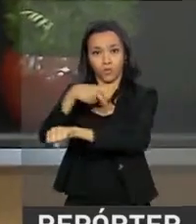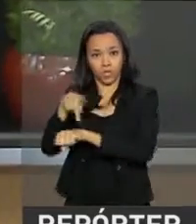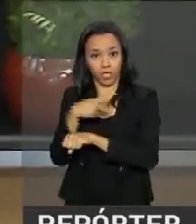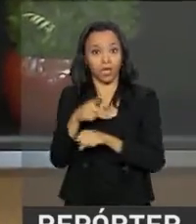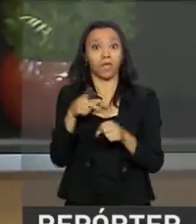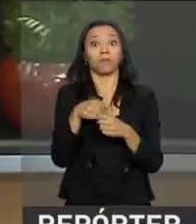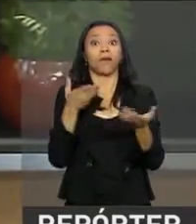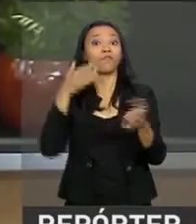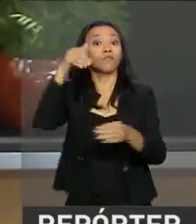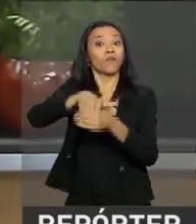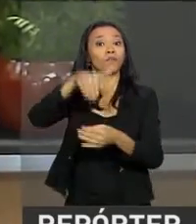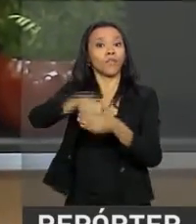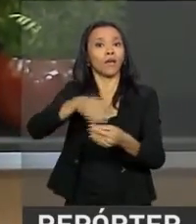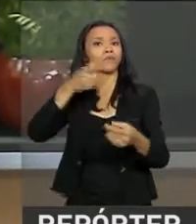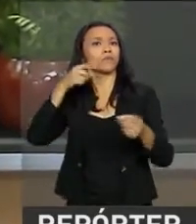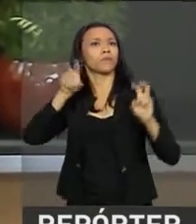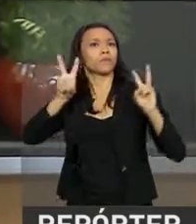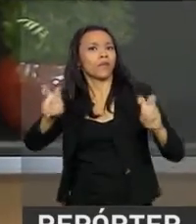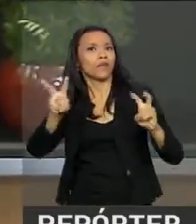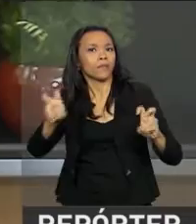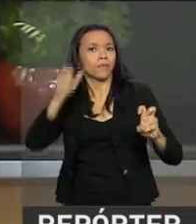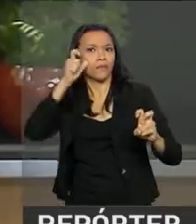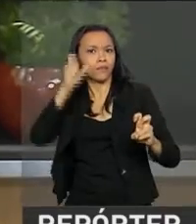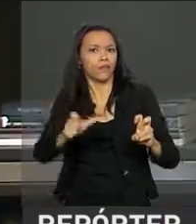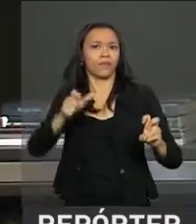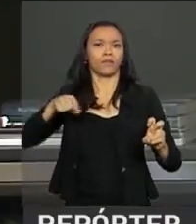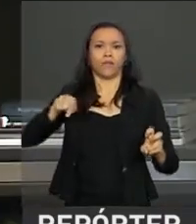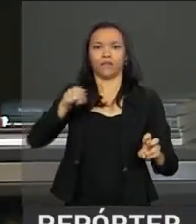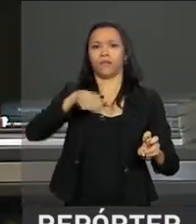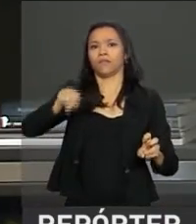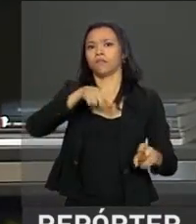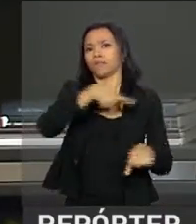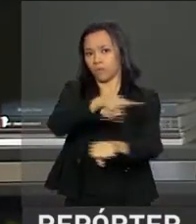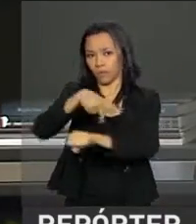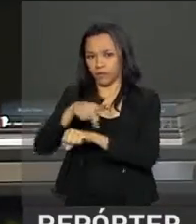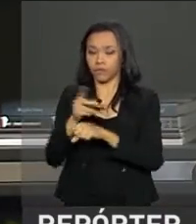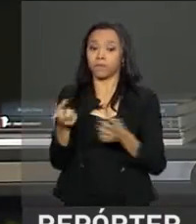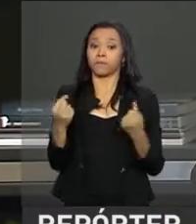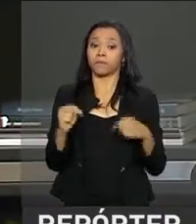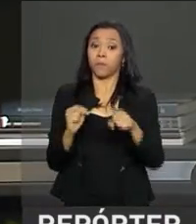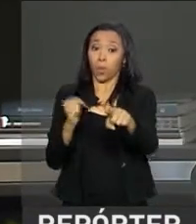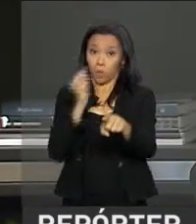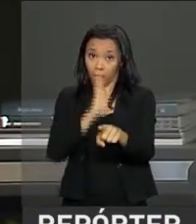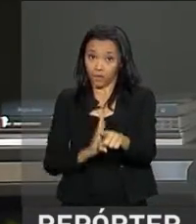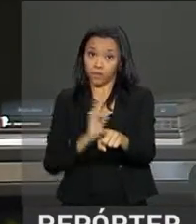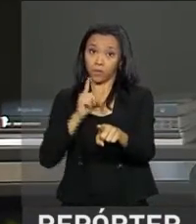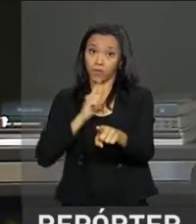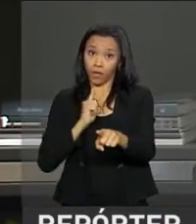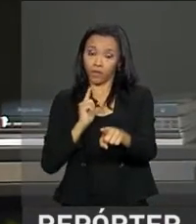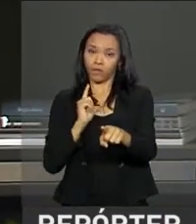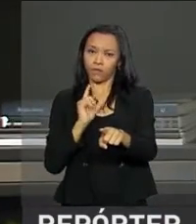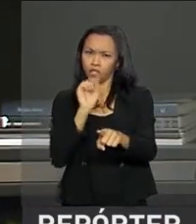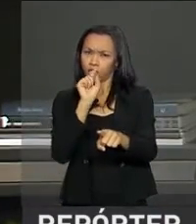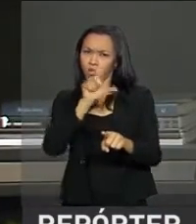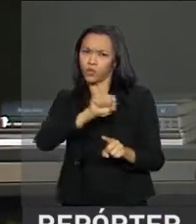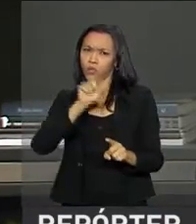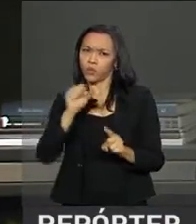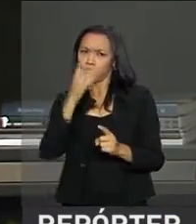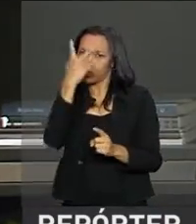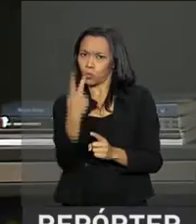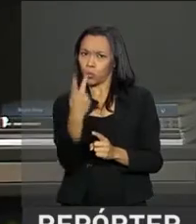organismos internacionais sobre temas que interessam a eles. O Brasil teve um candidato, ou teve dois